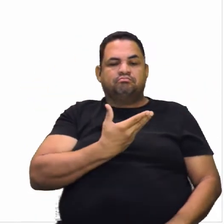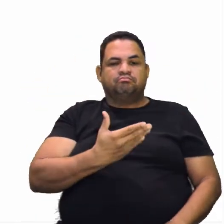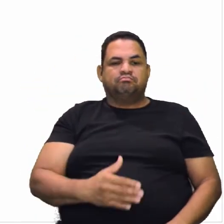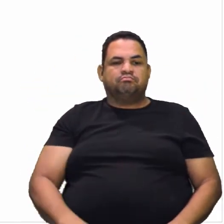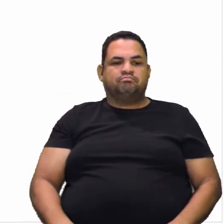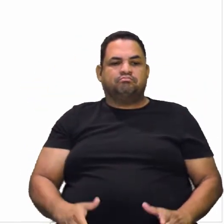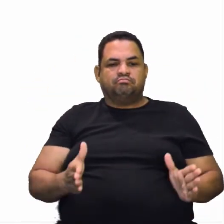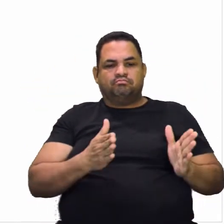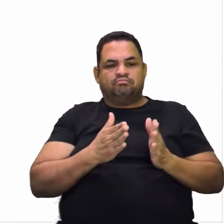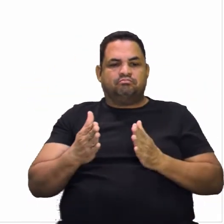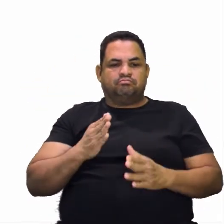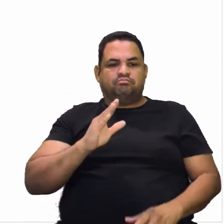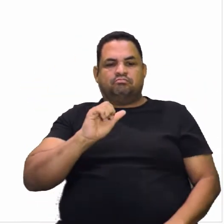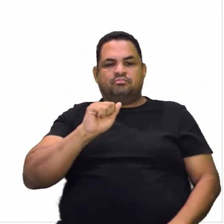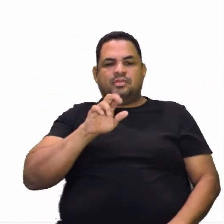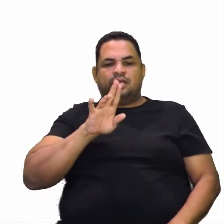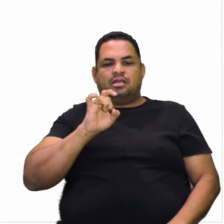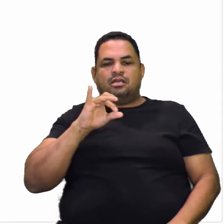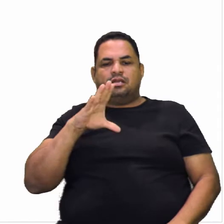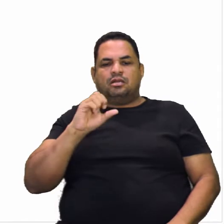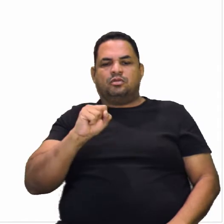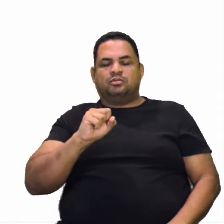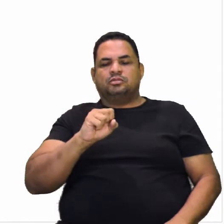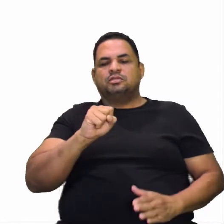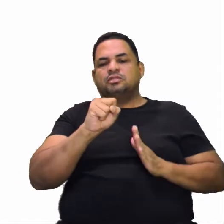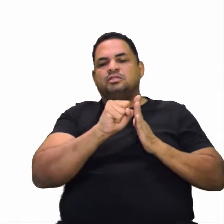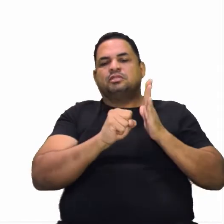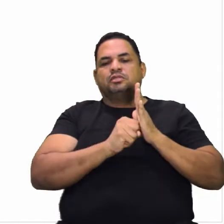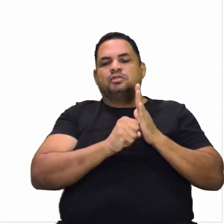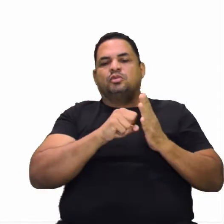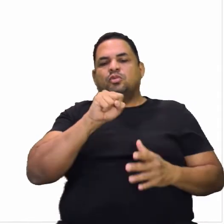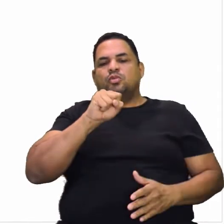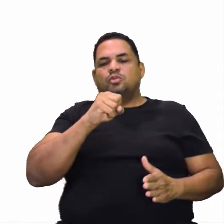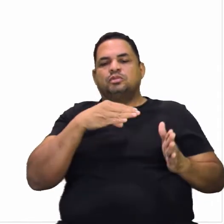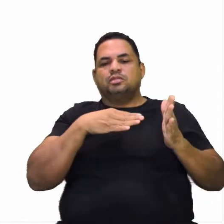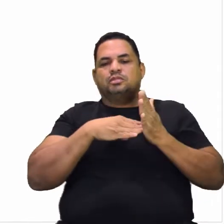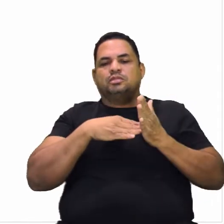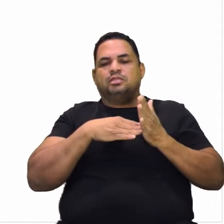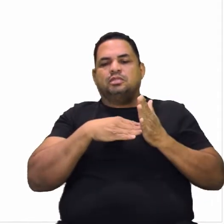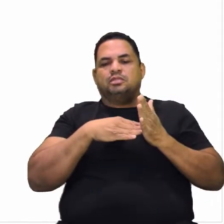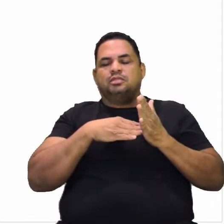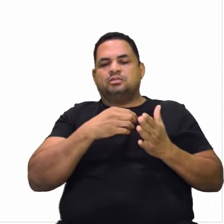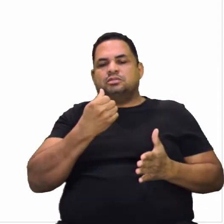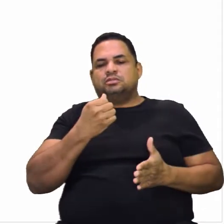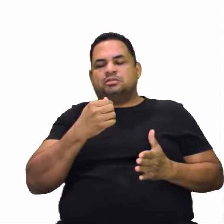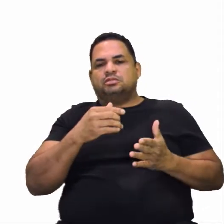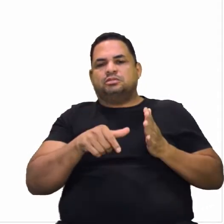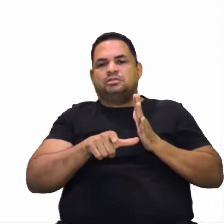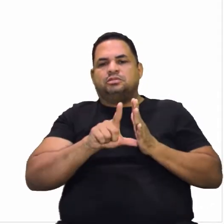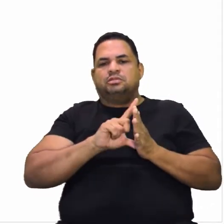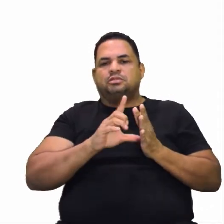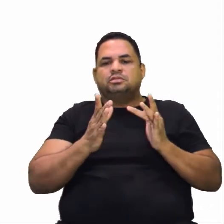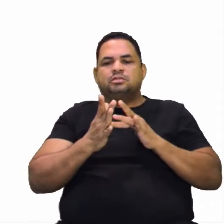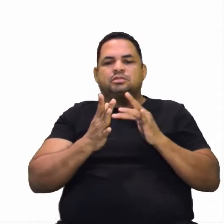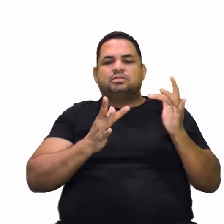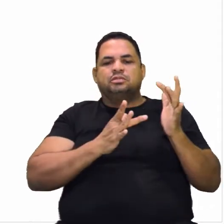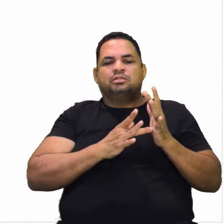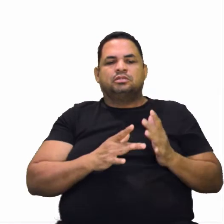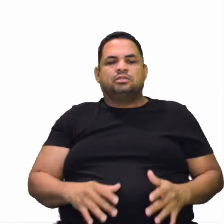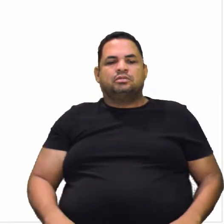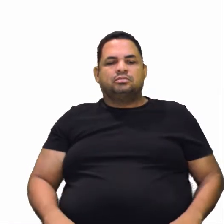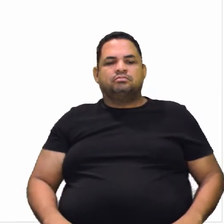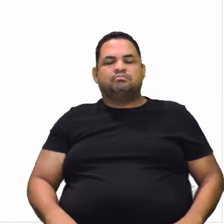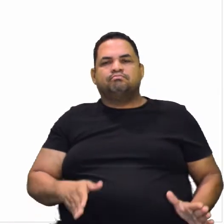Período arcaico vai do século VIII ao século VI a.C. O período